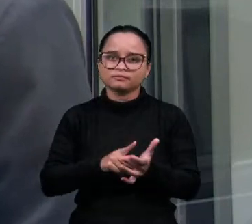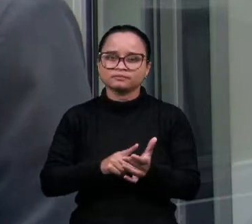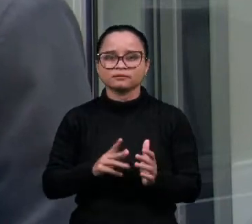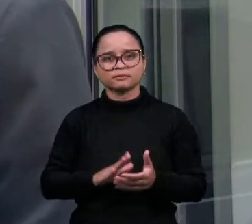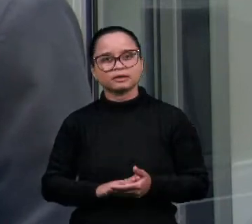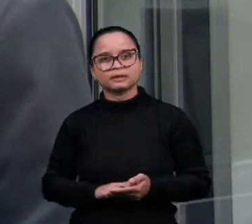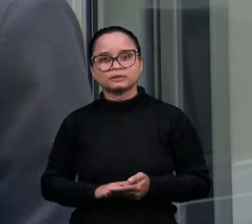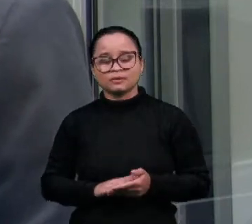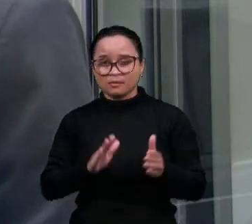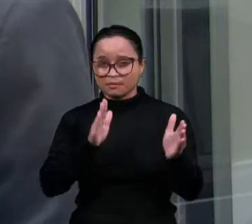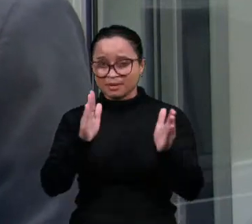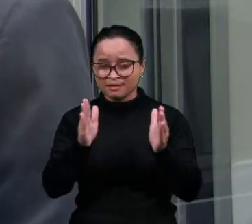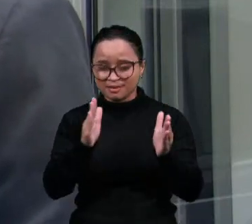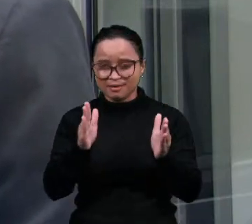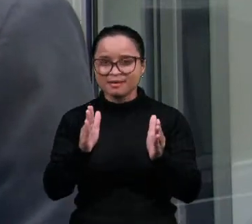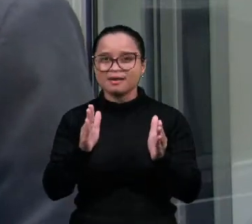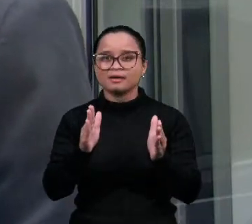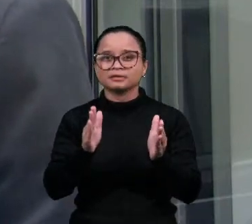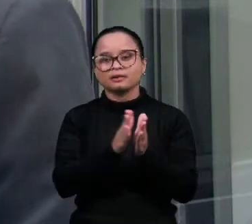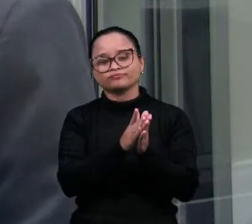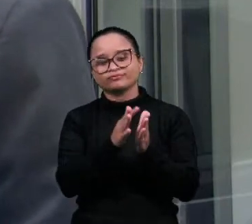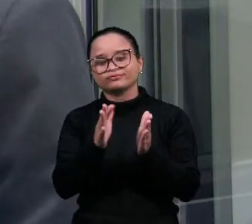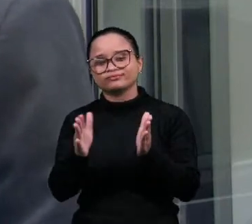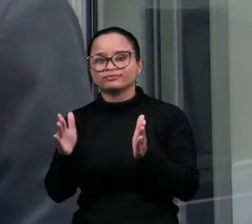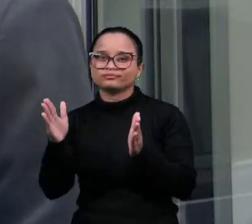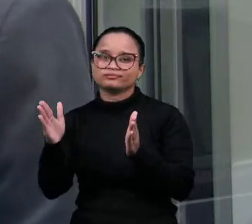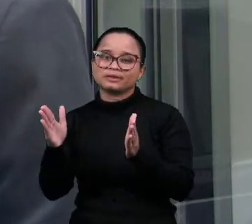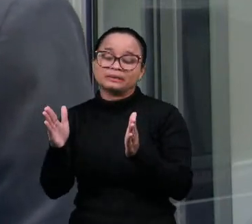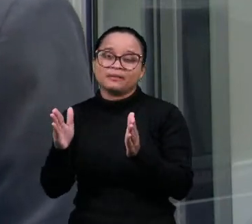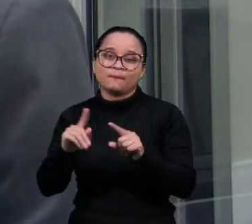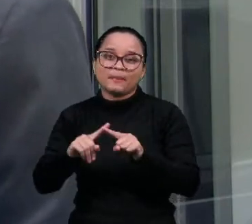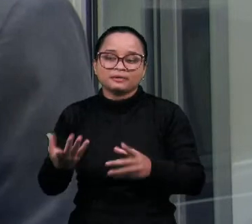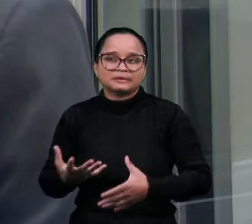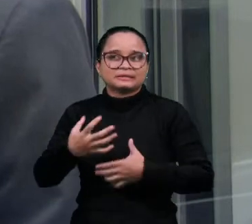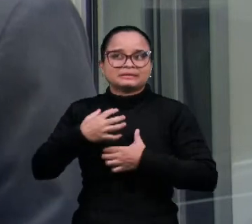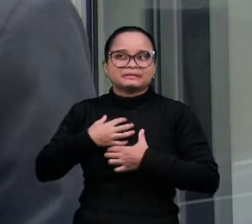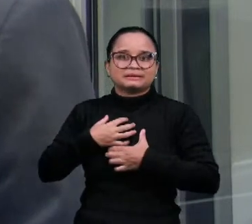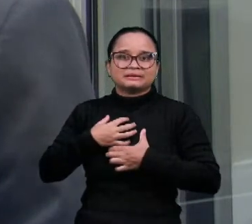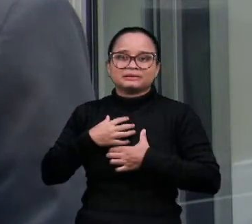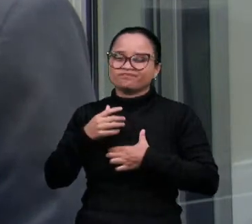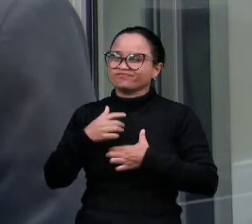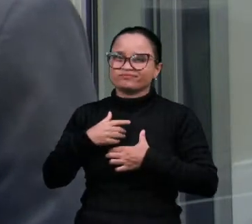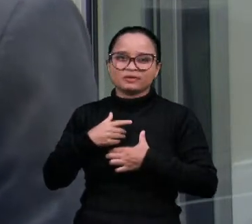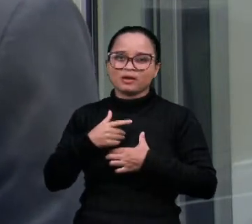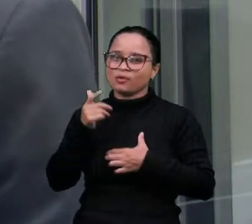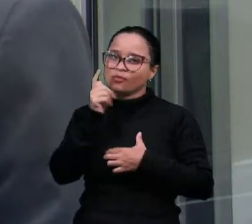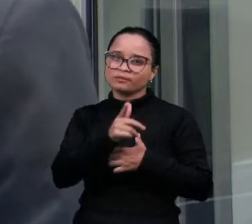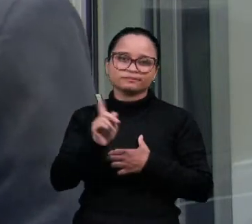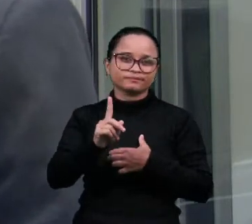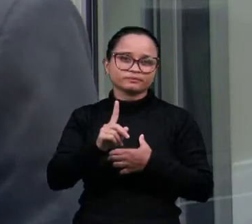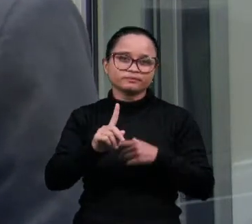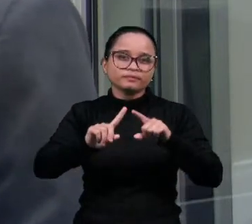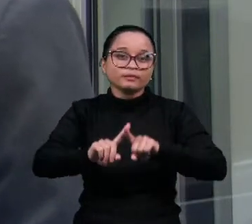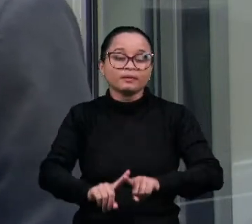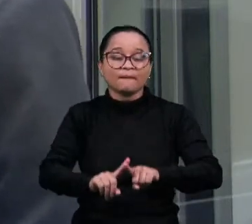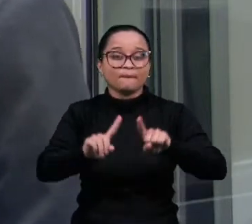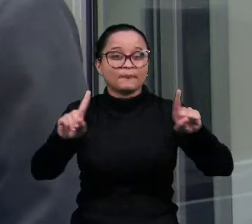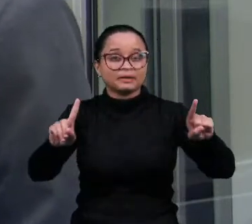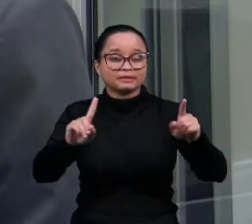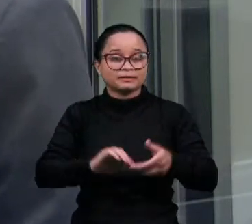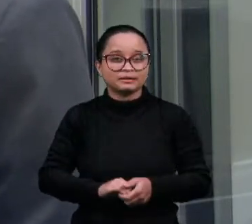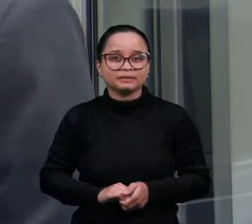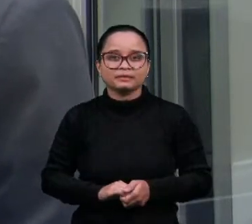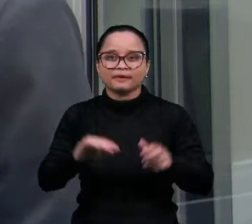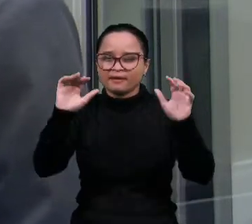passar e continuamos a nos sentir sem condições. Mas foi sempre uma